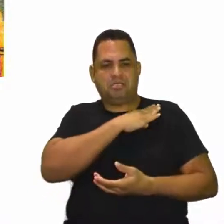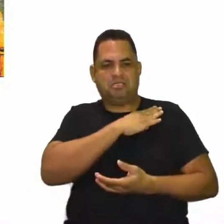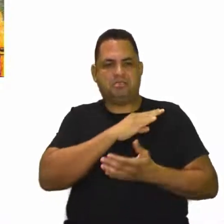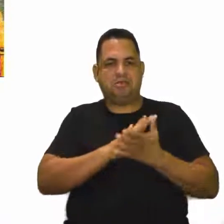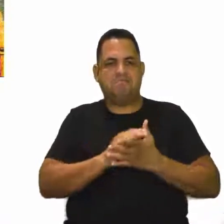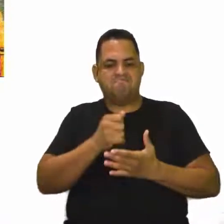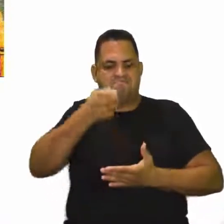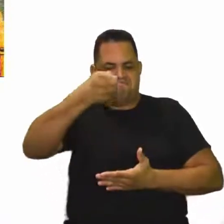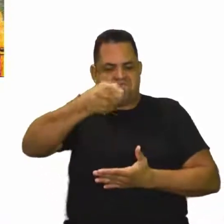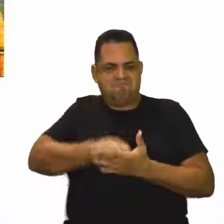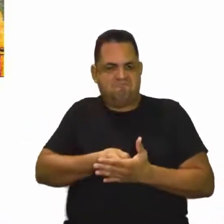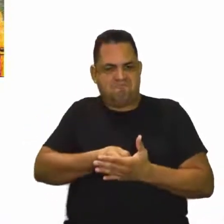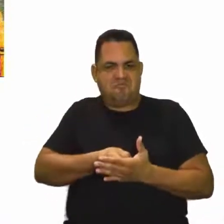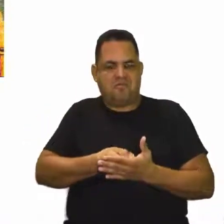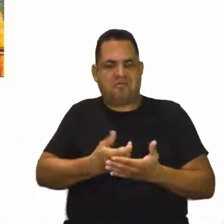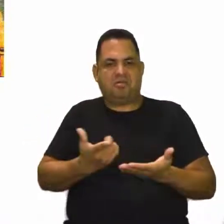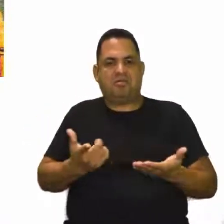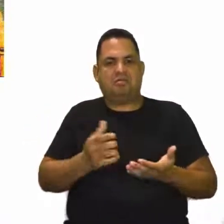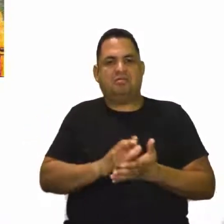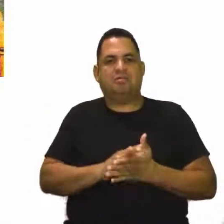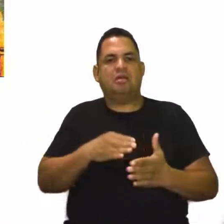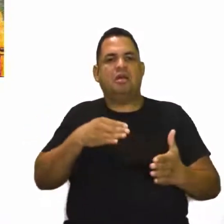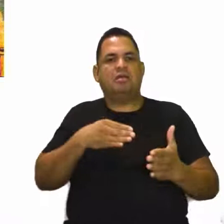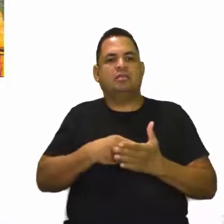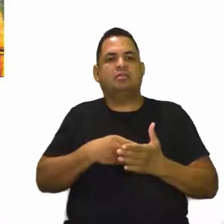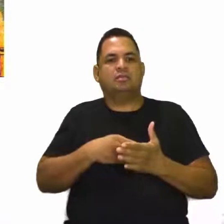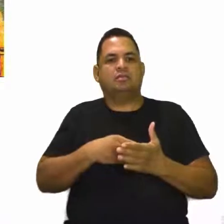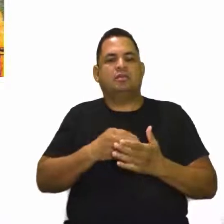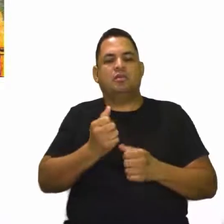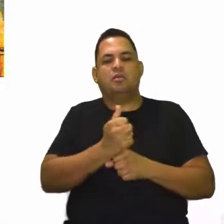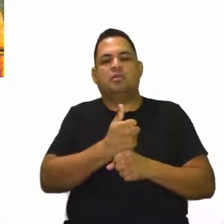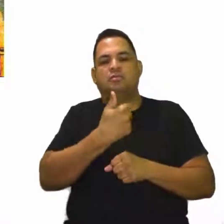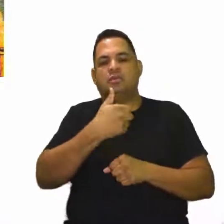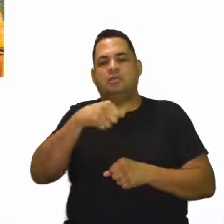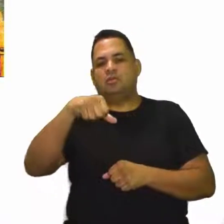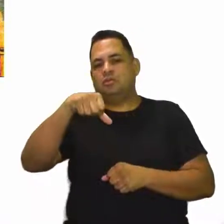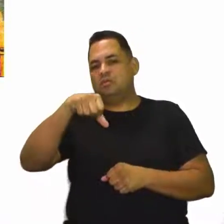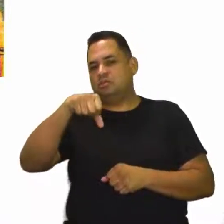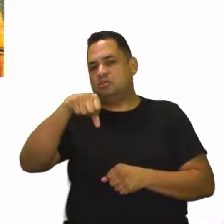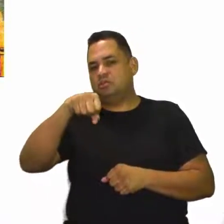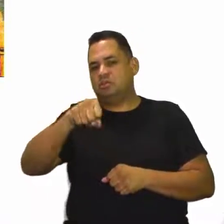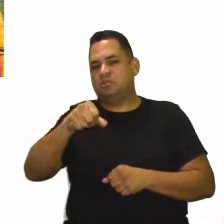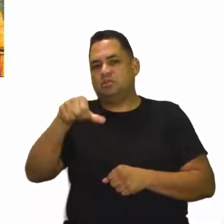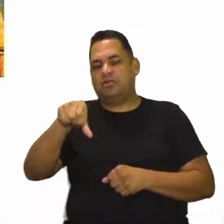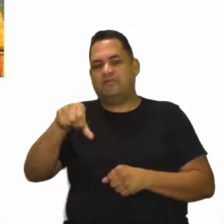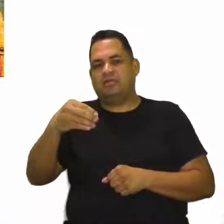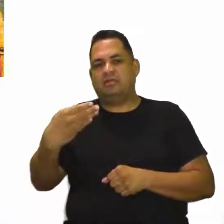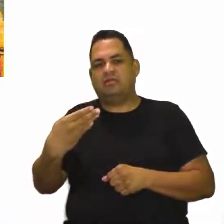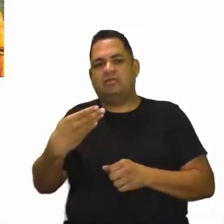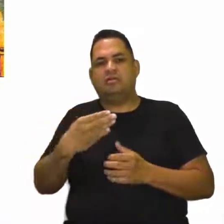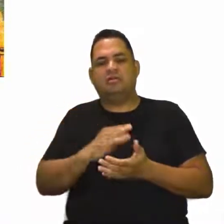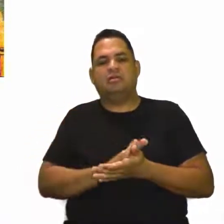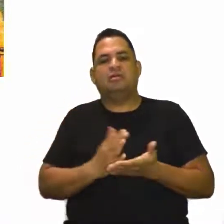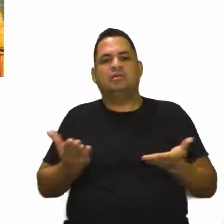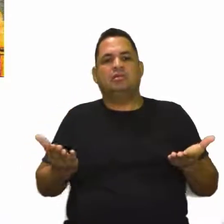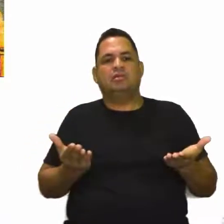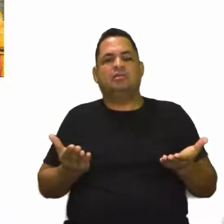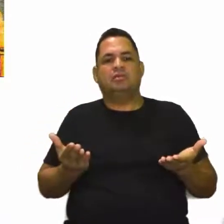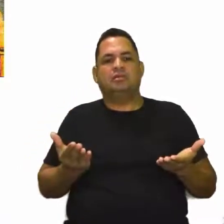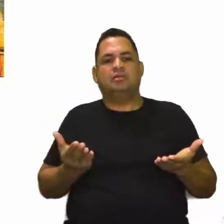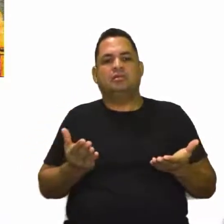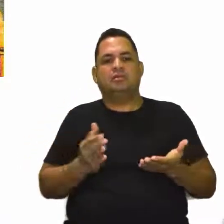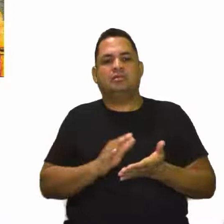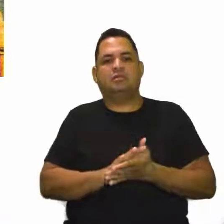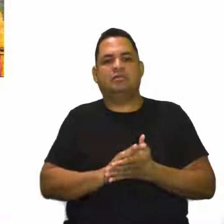tocar o terror, mas até 94 apenas. Floriano, o Deodoro, ele foi